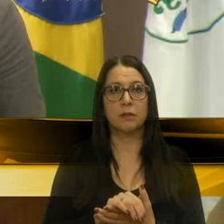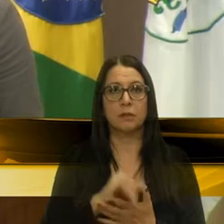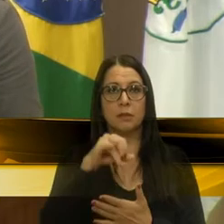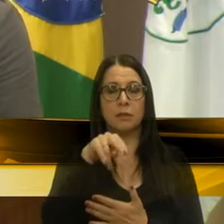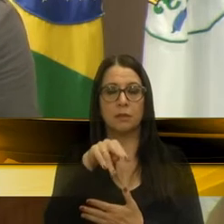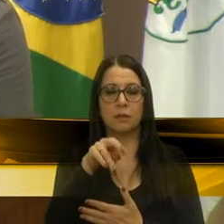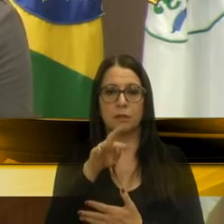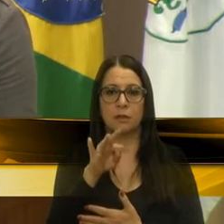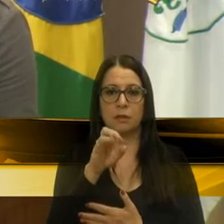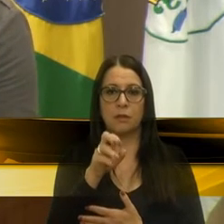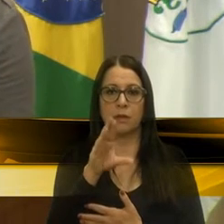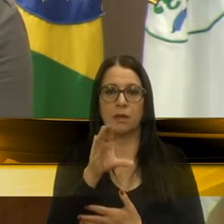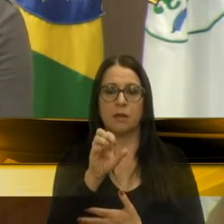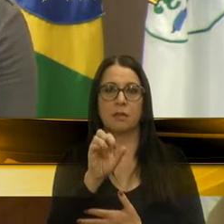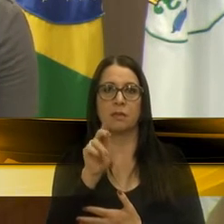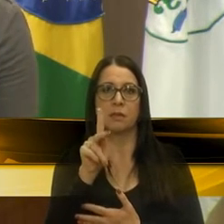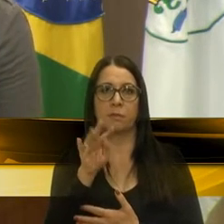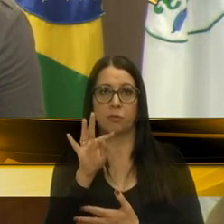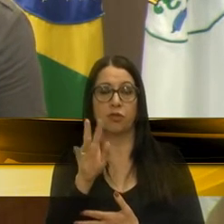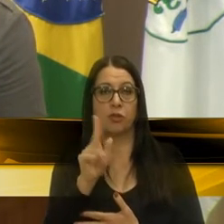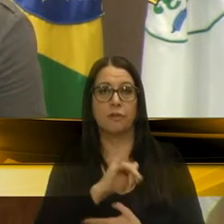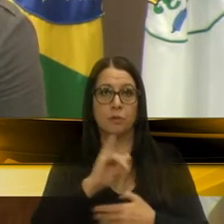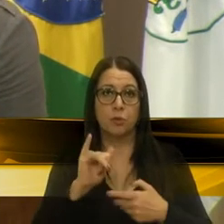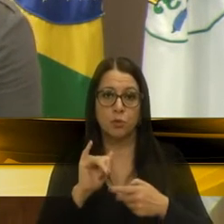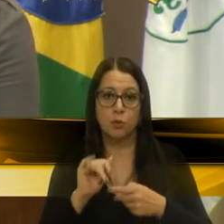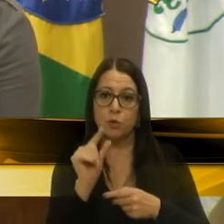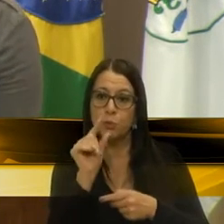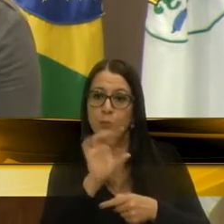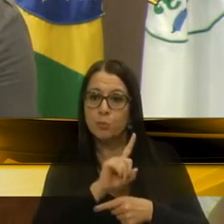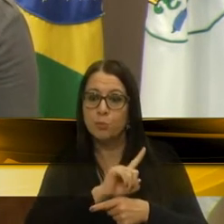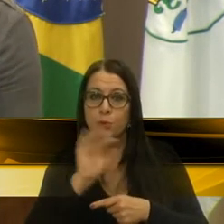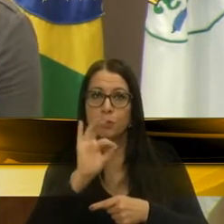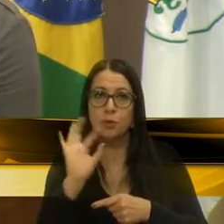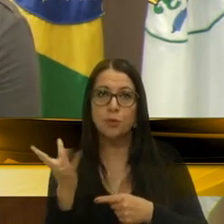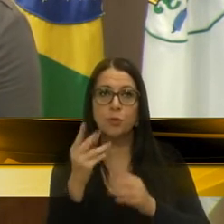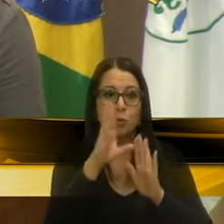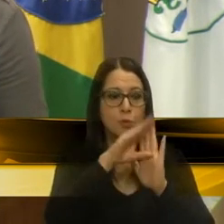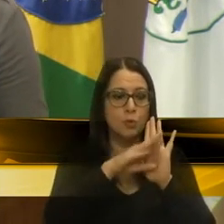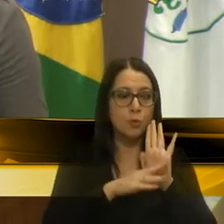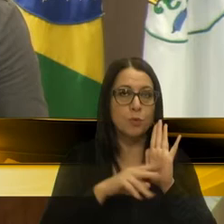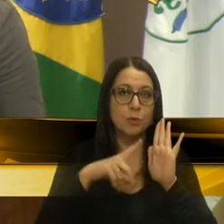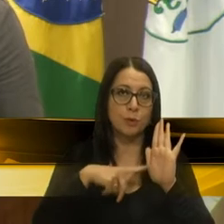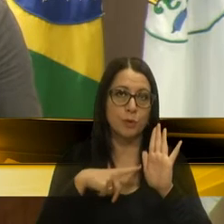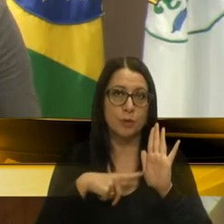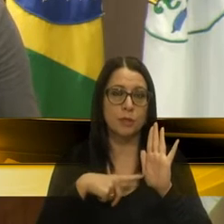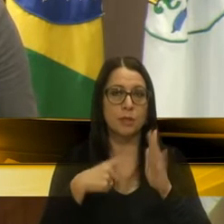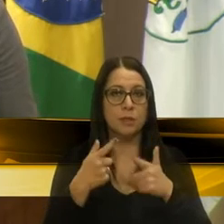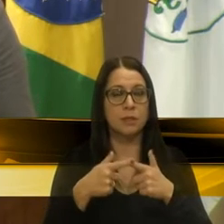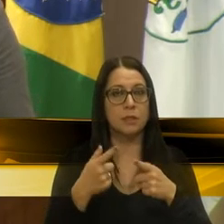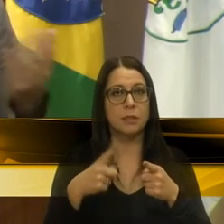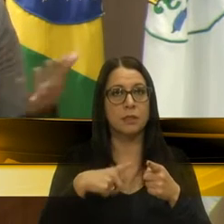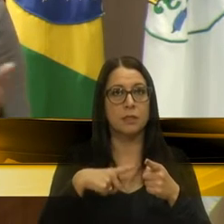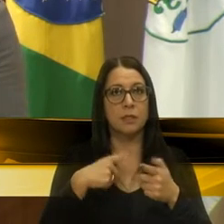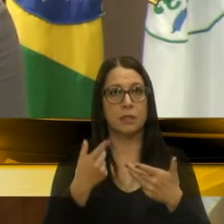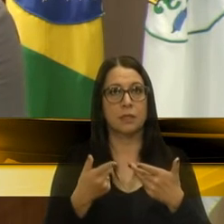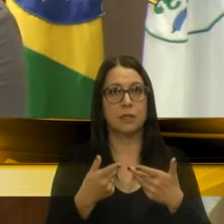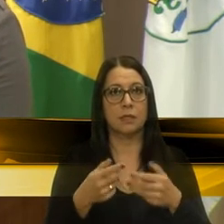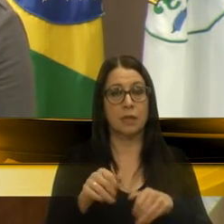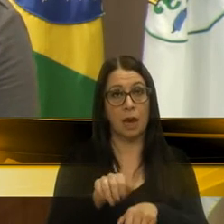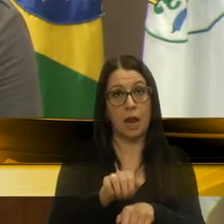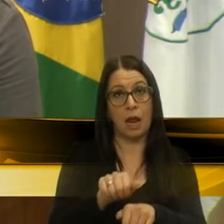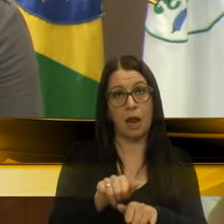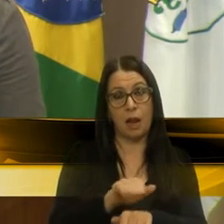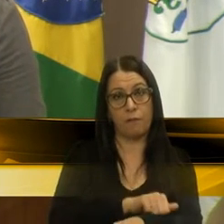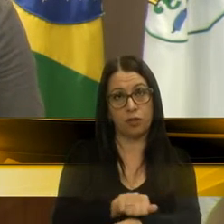anunciou que esse vazamento é 1% de todo o conteúdo que se tem ainda. Então, se a gente teve uma operação Lava Jato